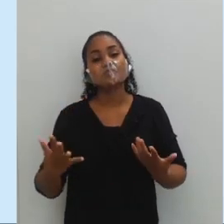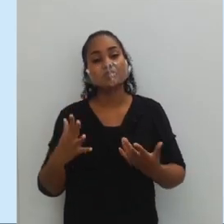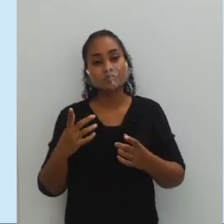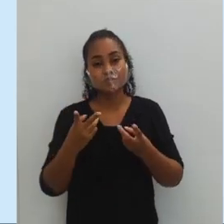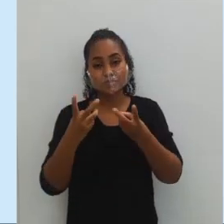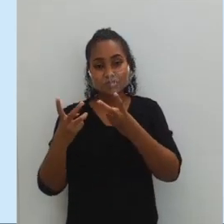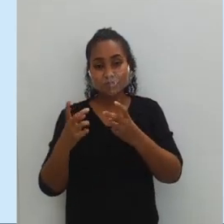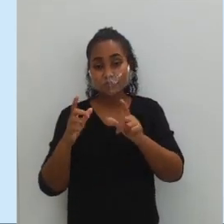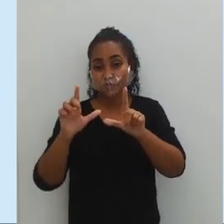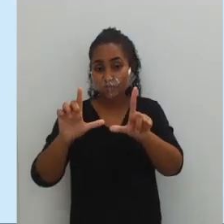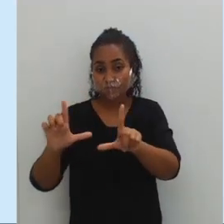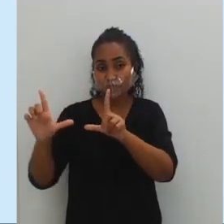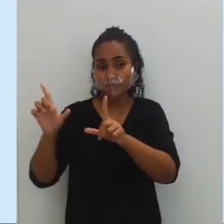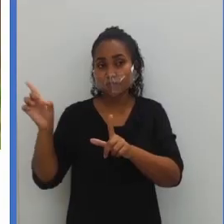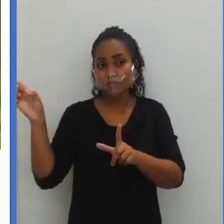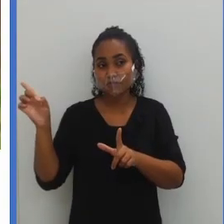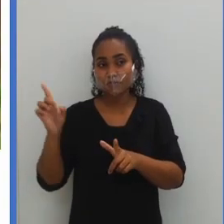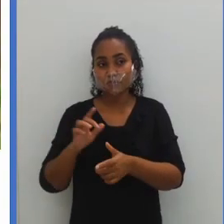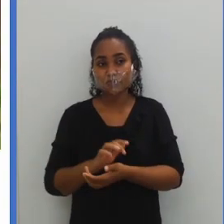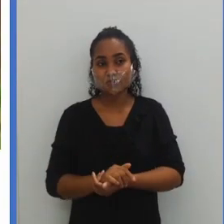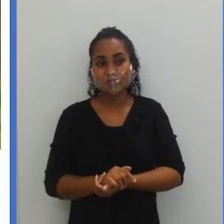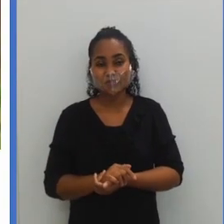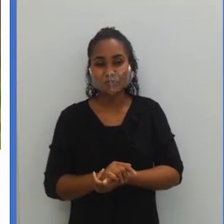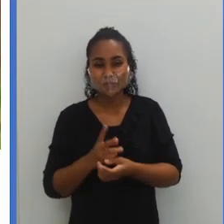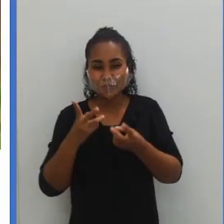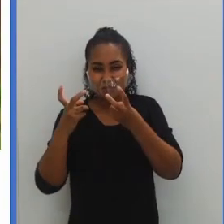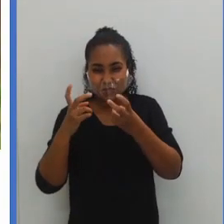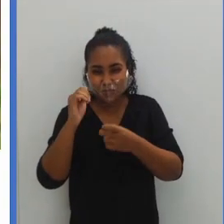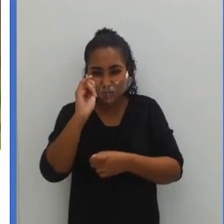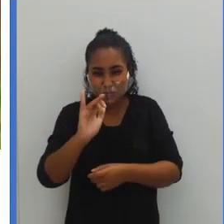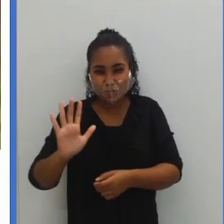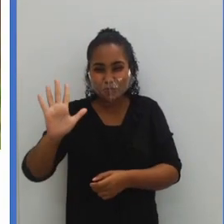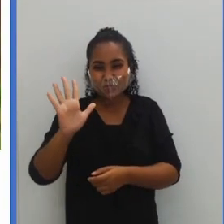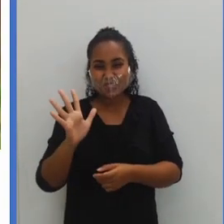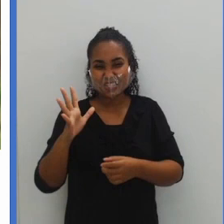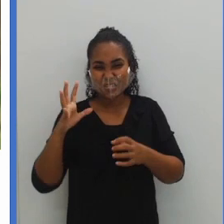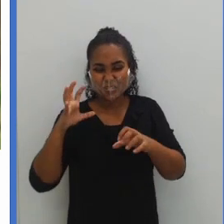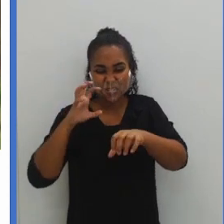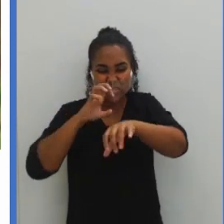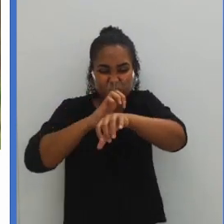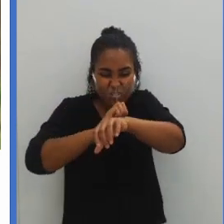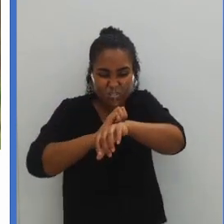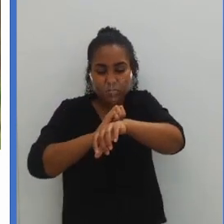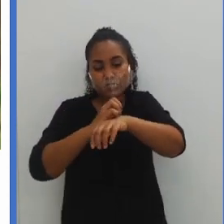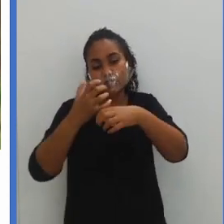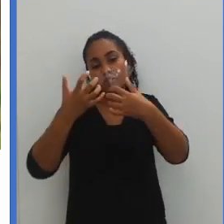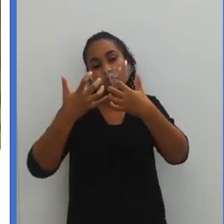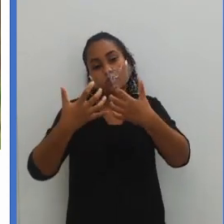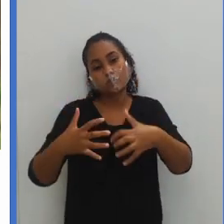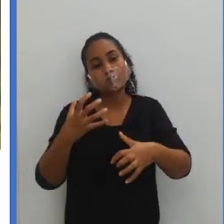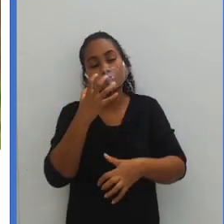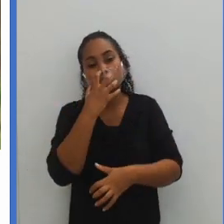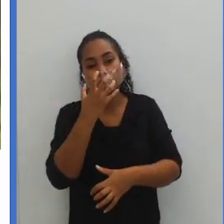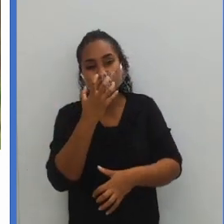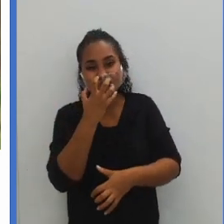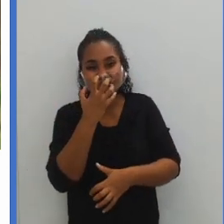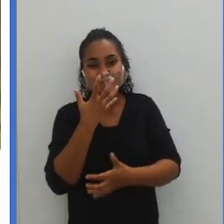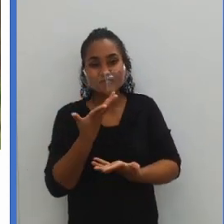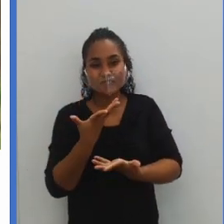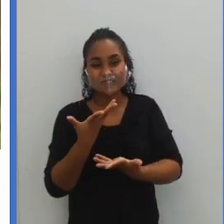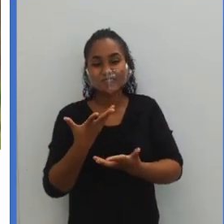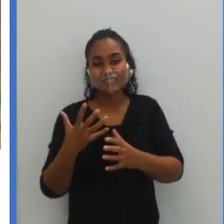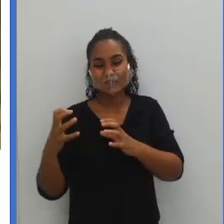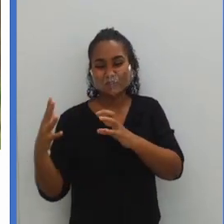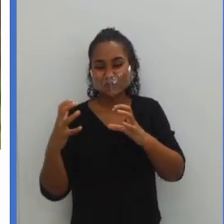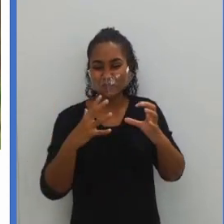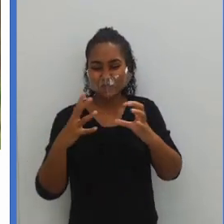trago outra imagem para vocês. Imagens como essas, né, da questão da agressividade natural do cachorro, as